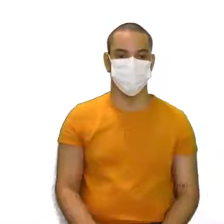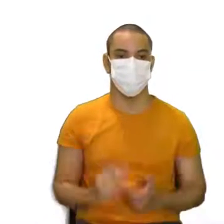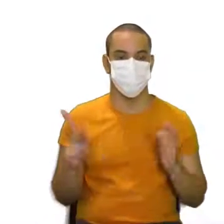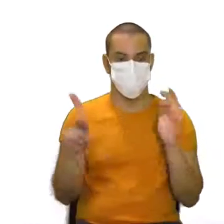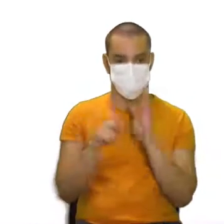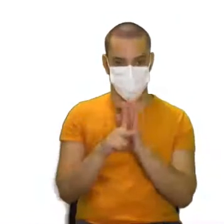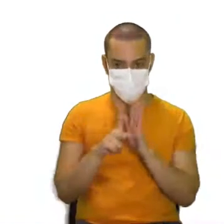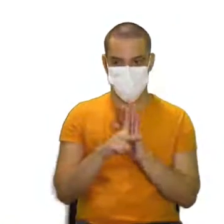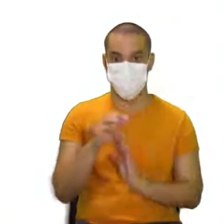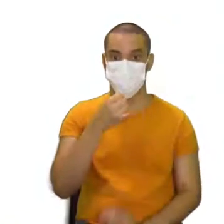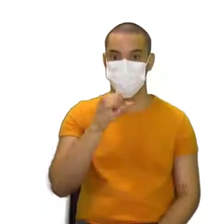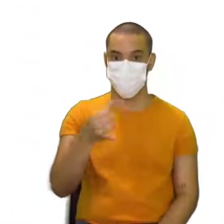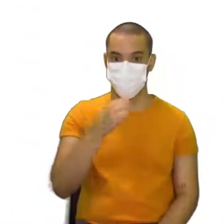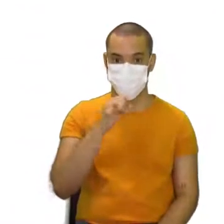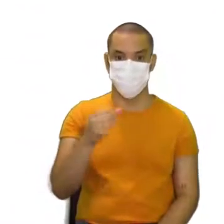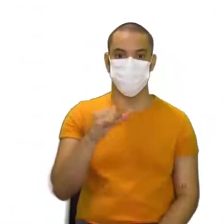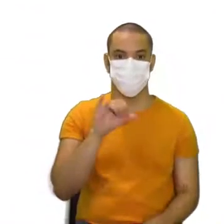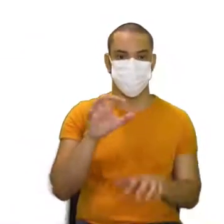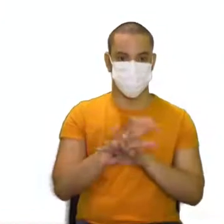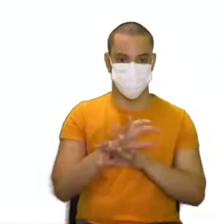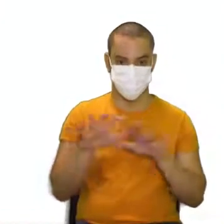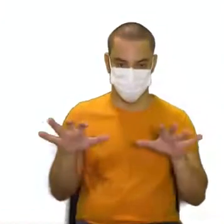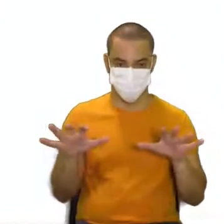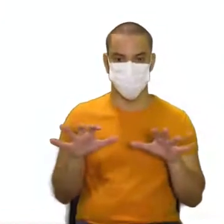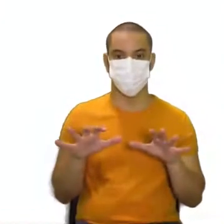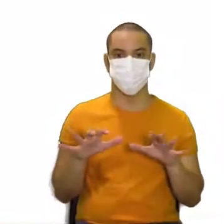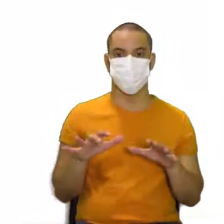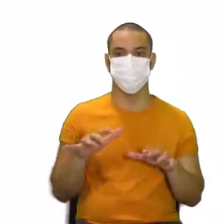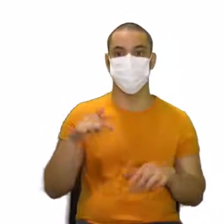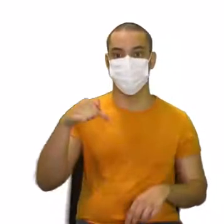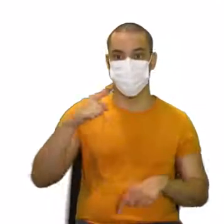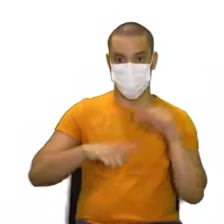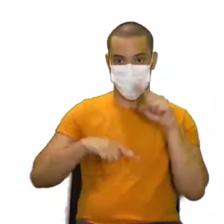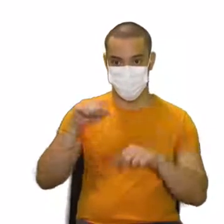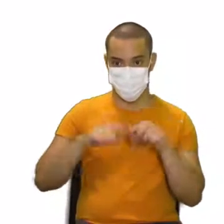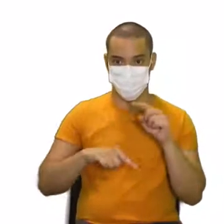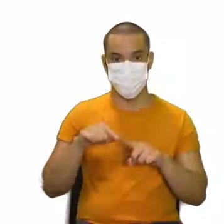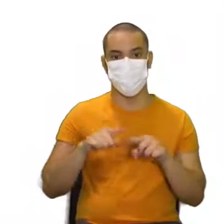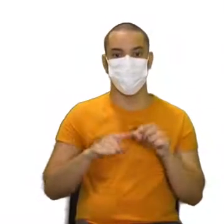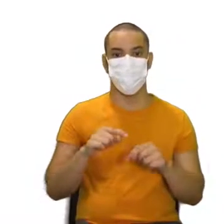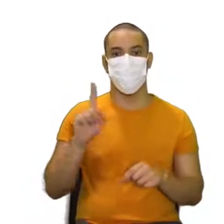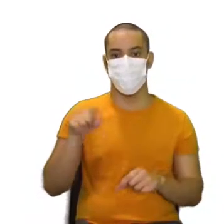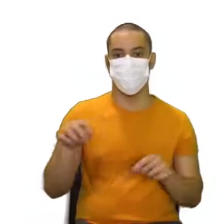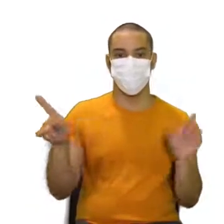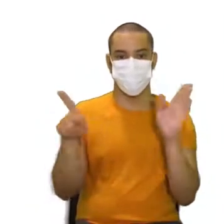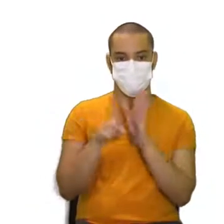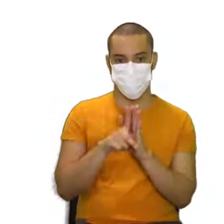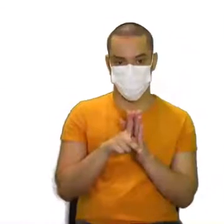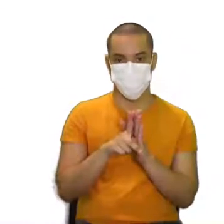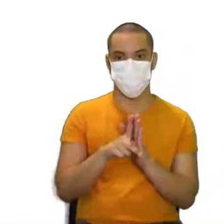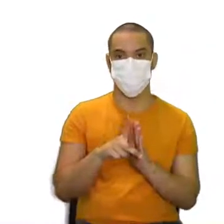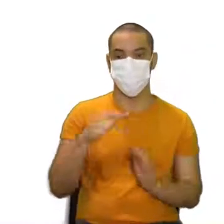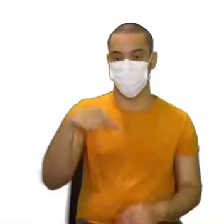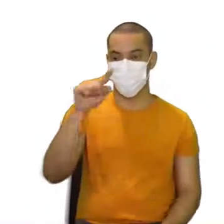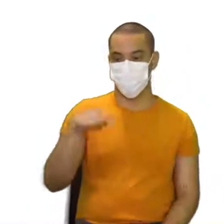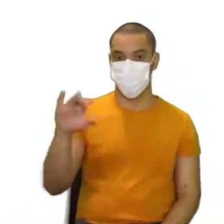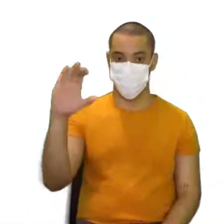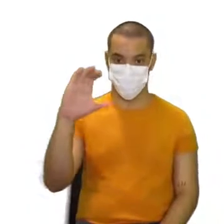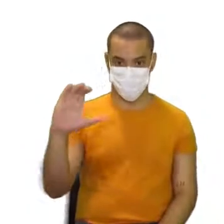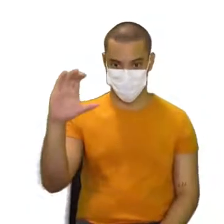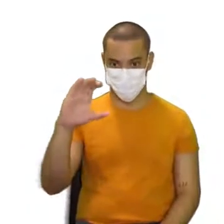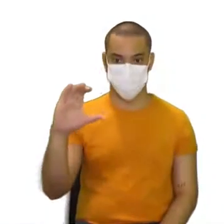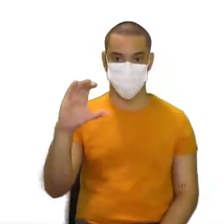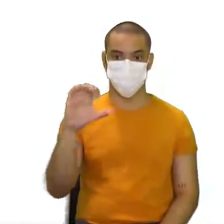magnético 4 vezes 10 a menos 4 carga 5 x 10 a menos 6 que micro come e velocidade 6 vezes 10 ao